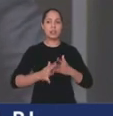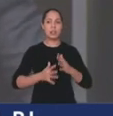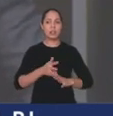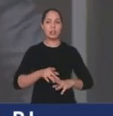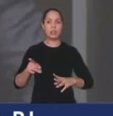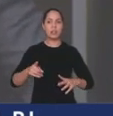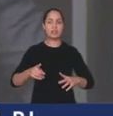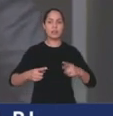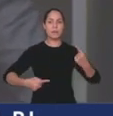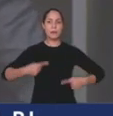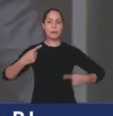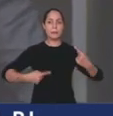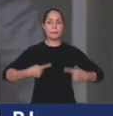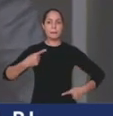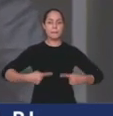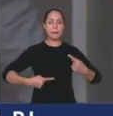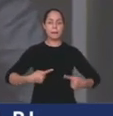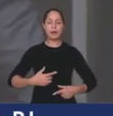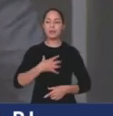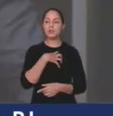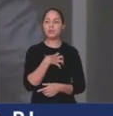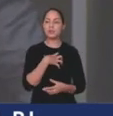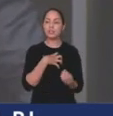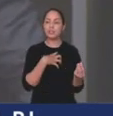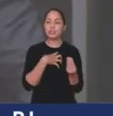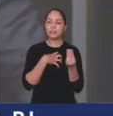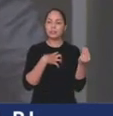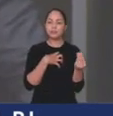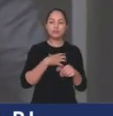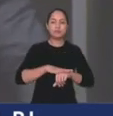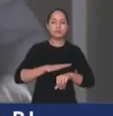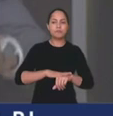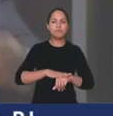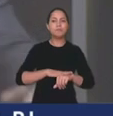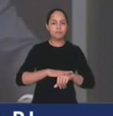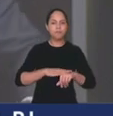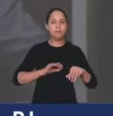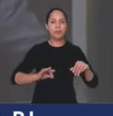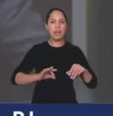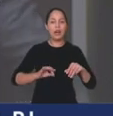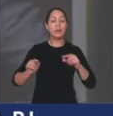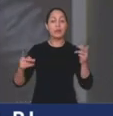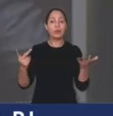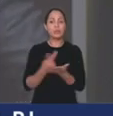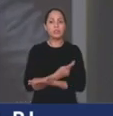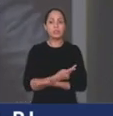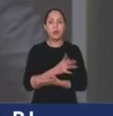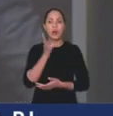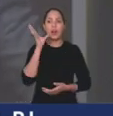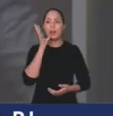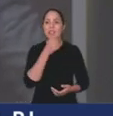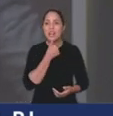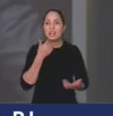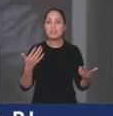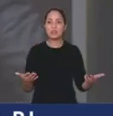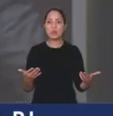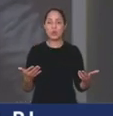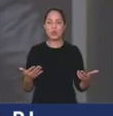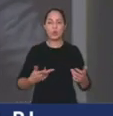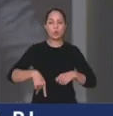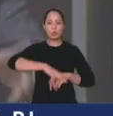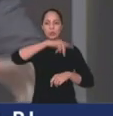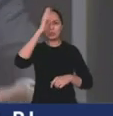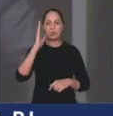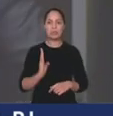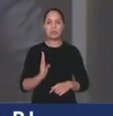sabatina de uma forma pretérita, atrasou diversos aspectos do Brasil,